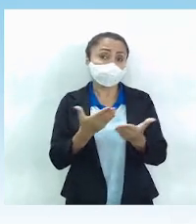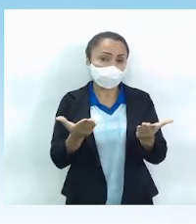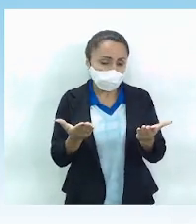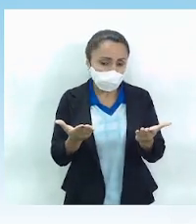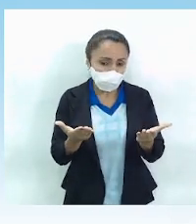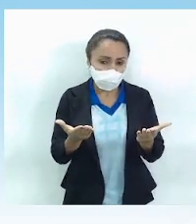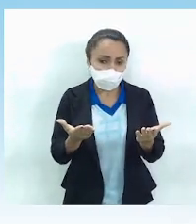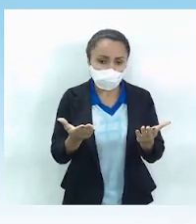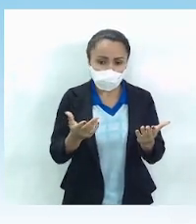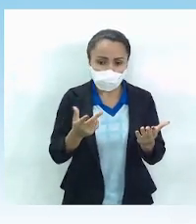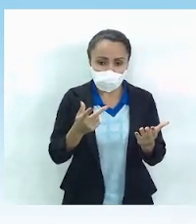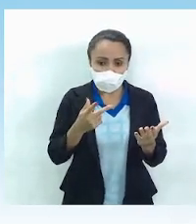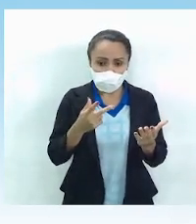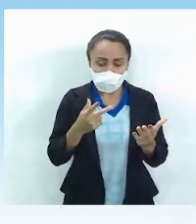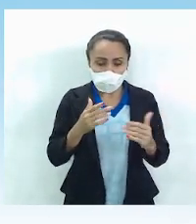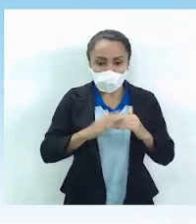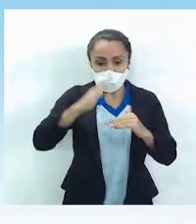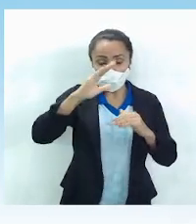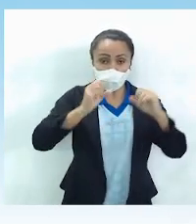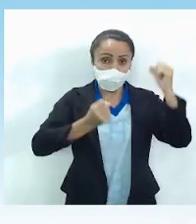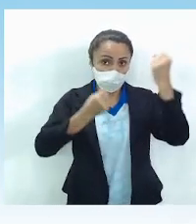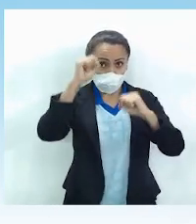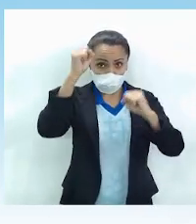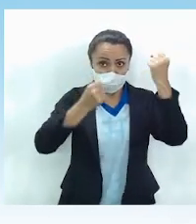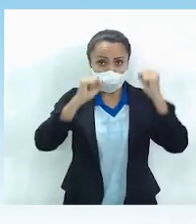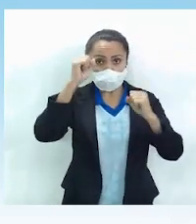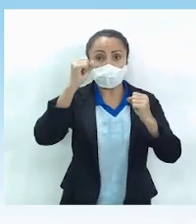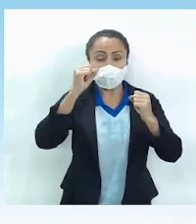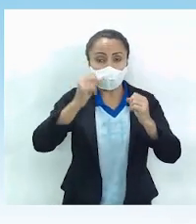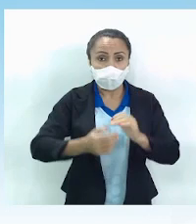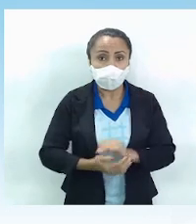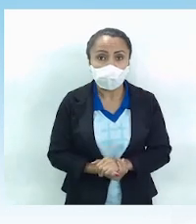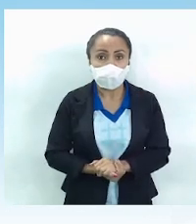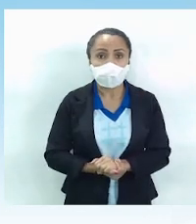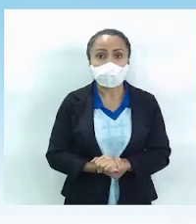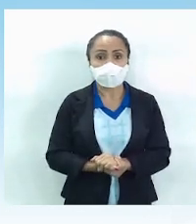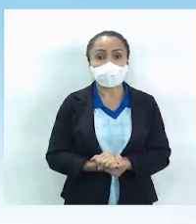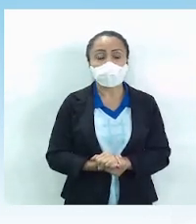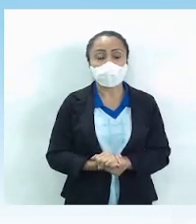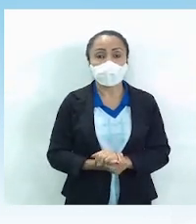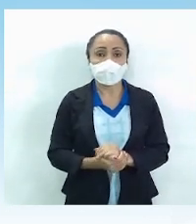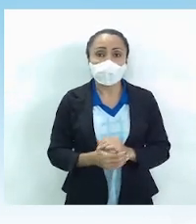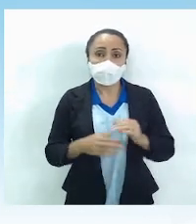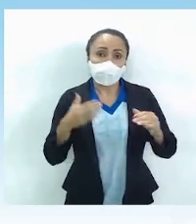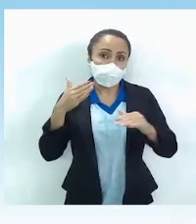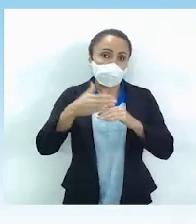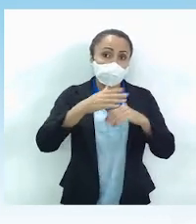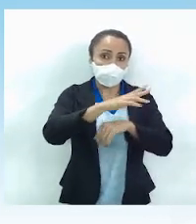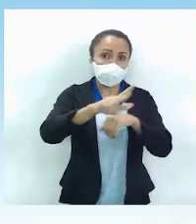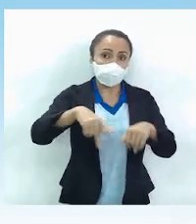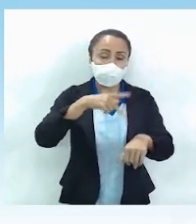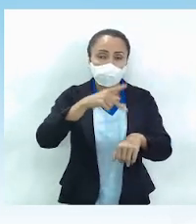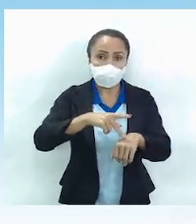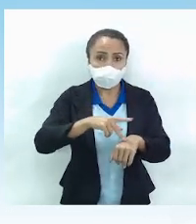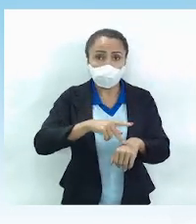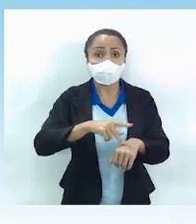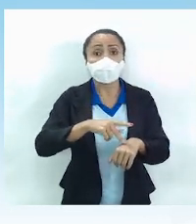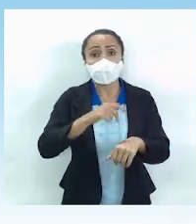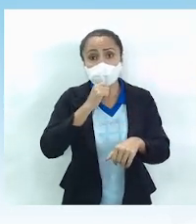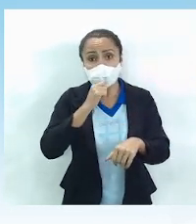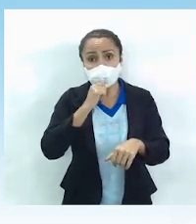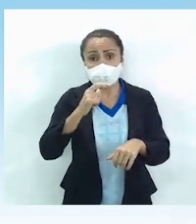relativa maior industrialização, né? Mas dentro desses países emergentes ainda predomina uma